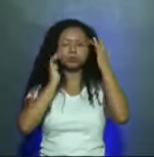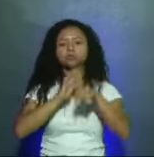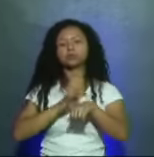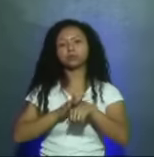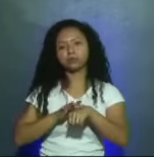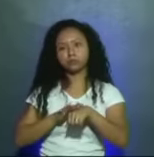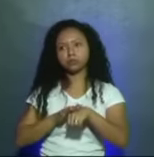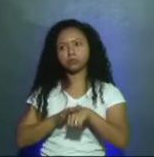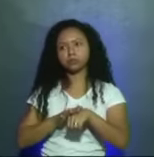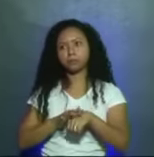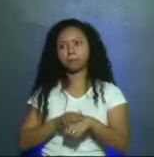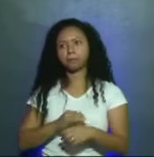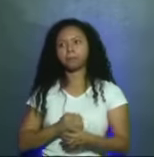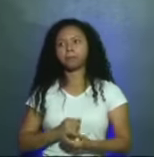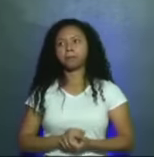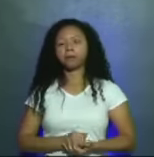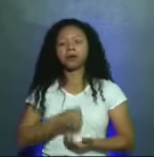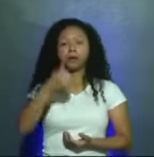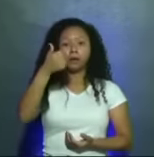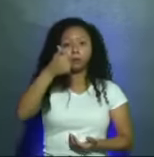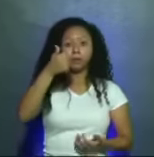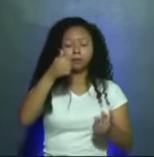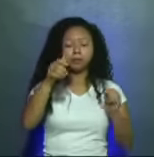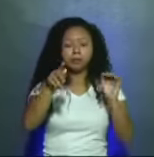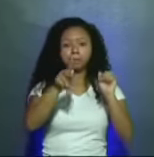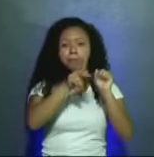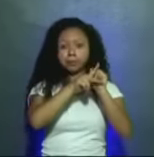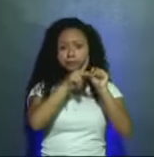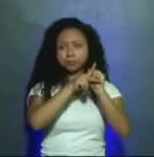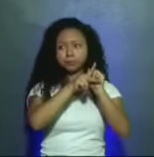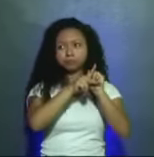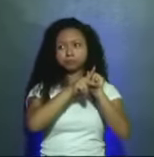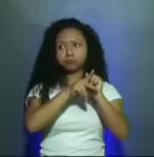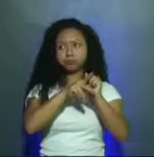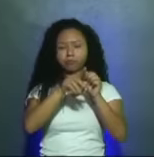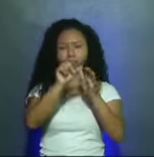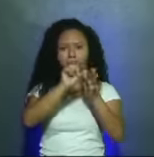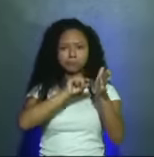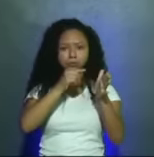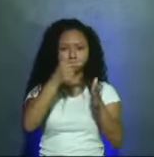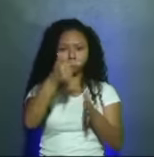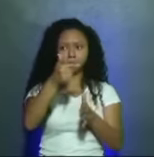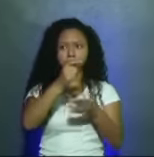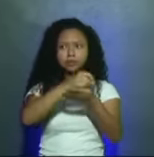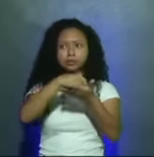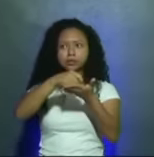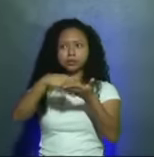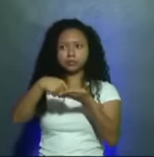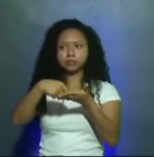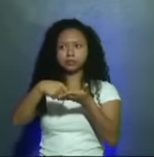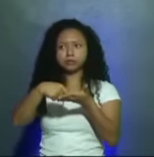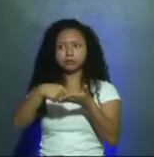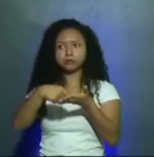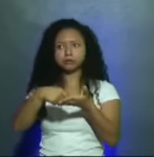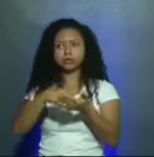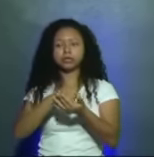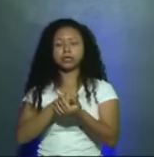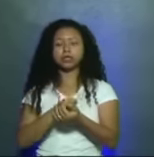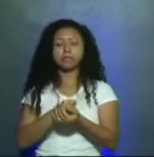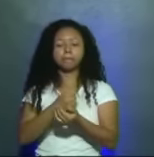suas feridas vocês foram curados. Jesus foi